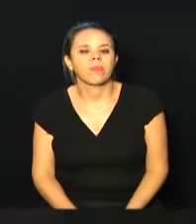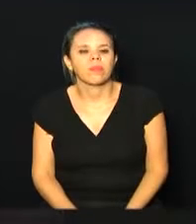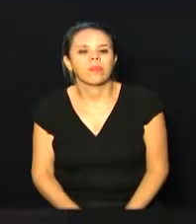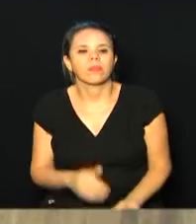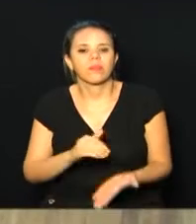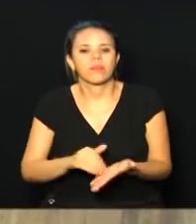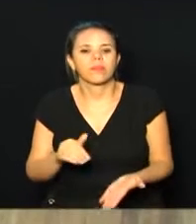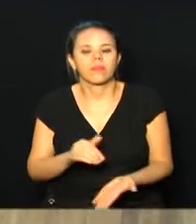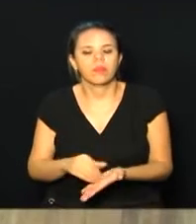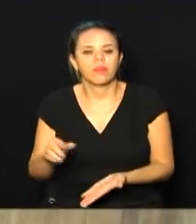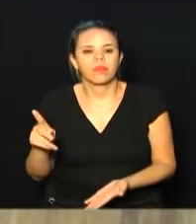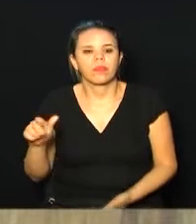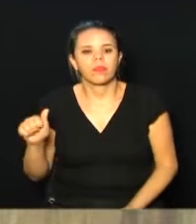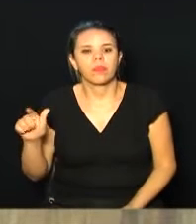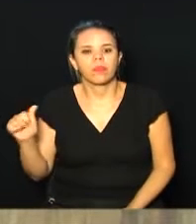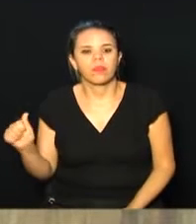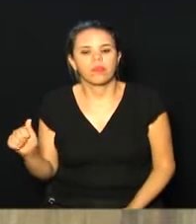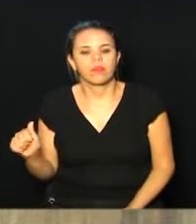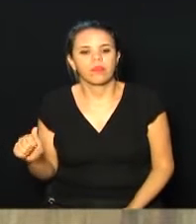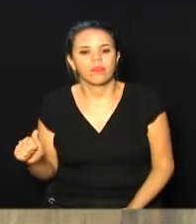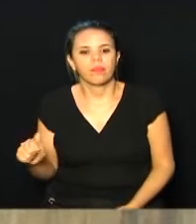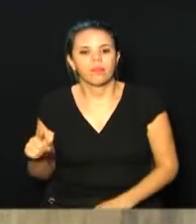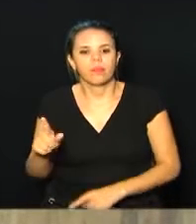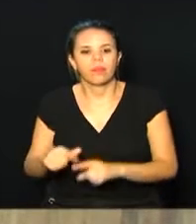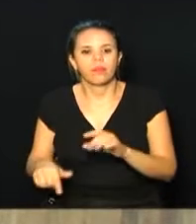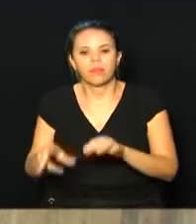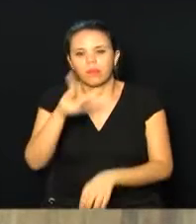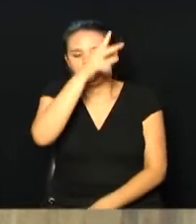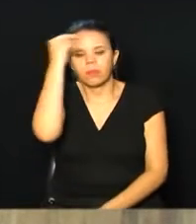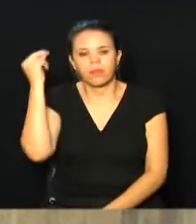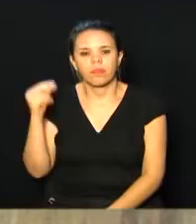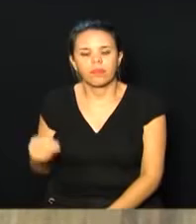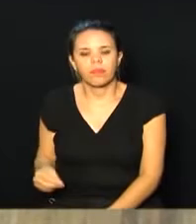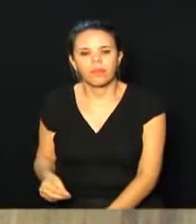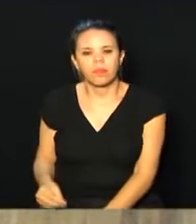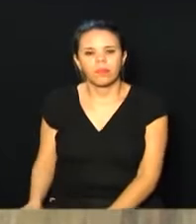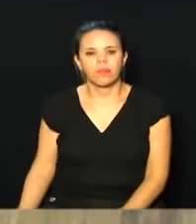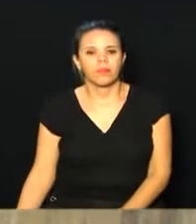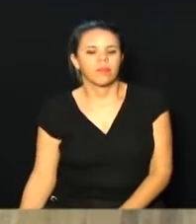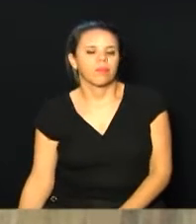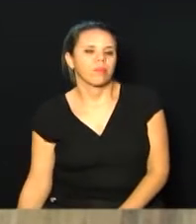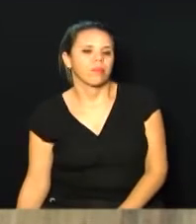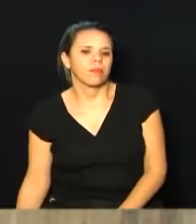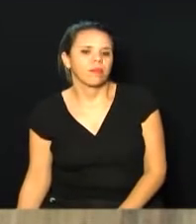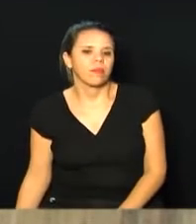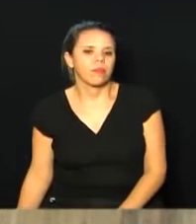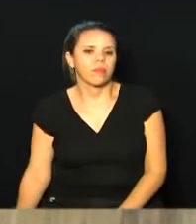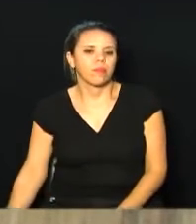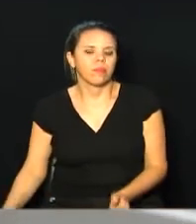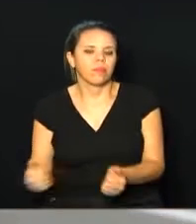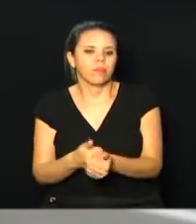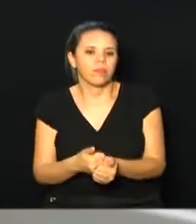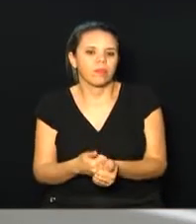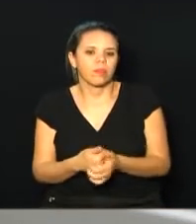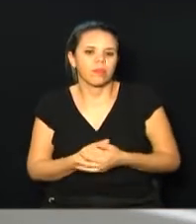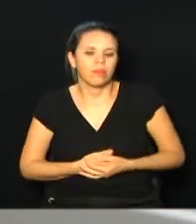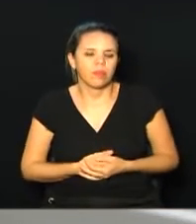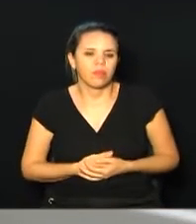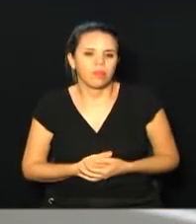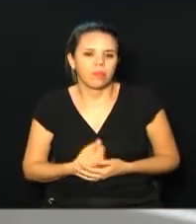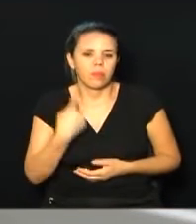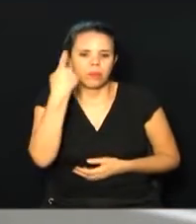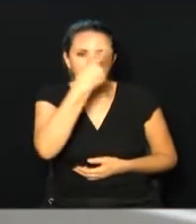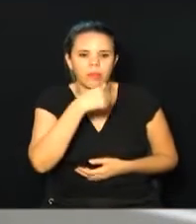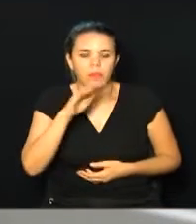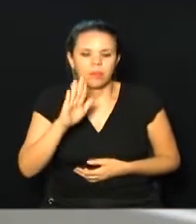Secretário Paulela, eu recebi aqui um material da Prefeitura, o senhor está aqui conosco, né, há um pouco mais de uma